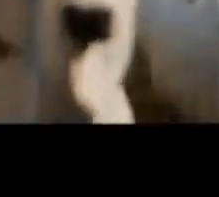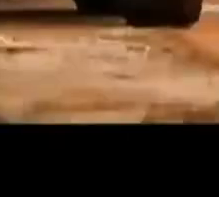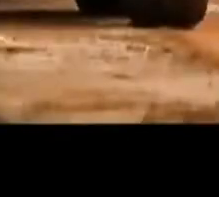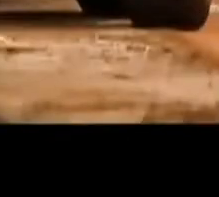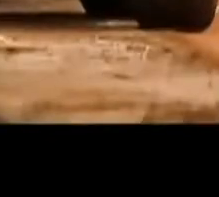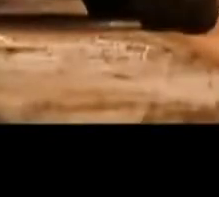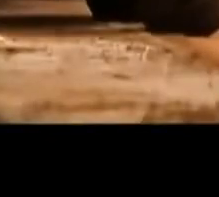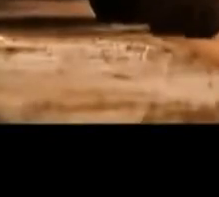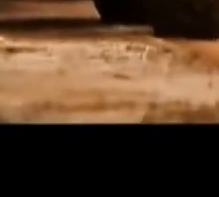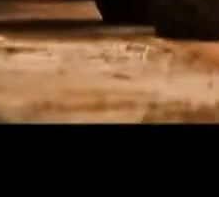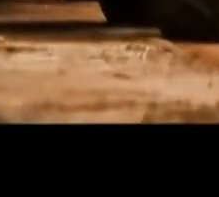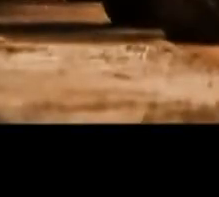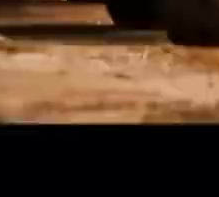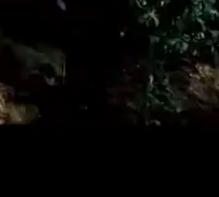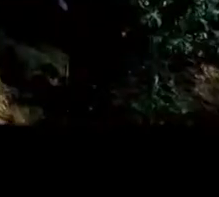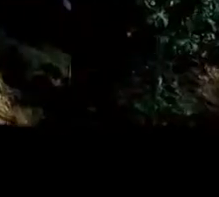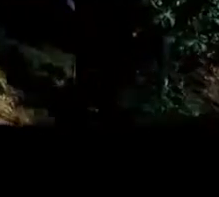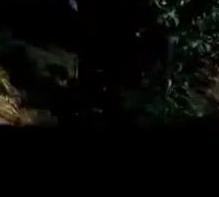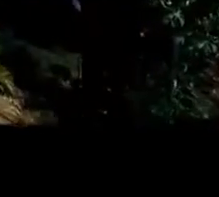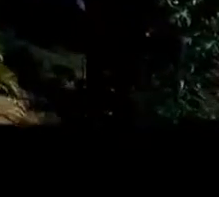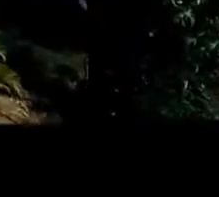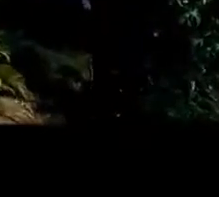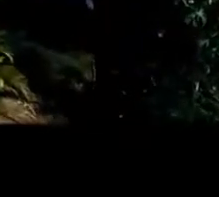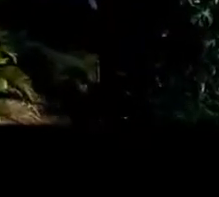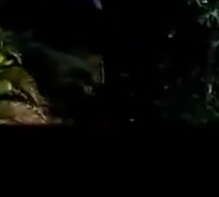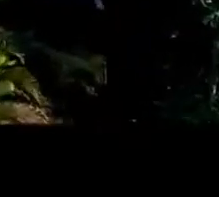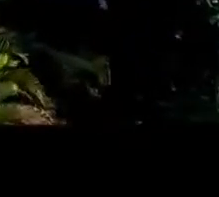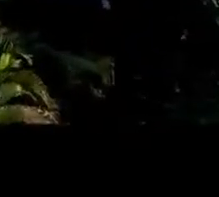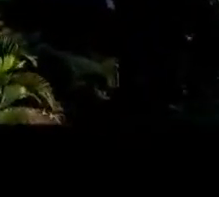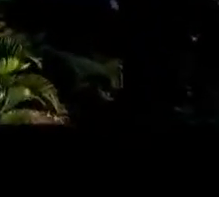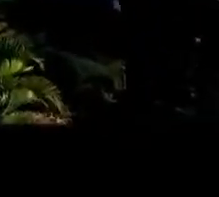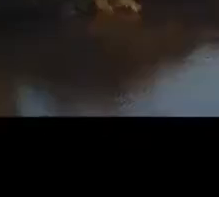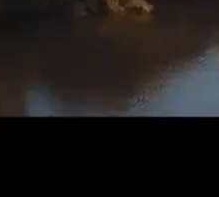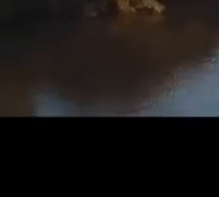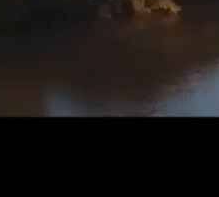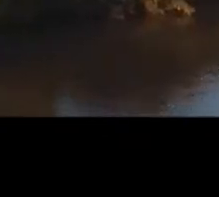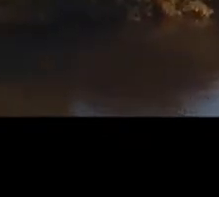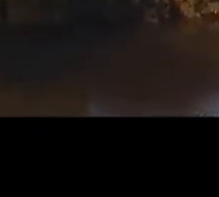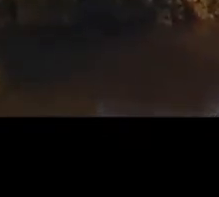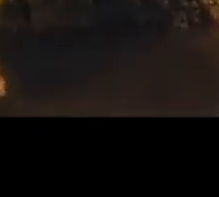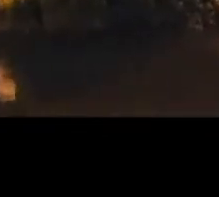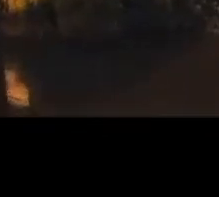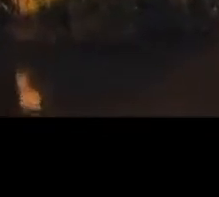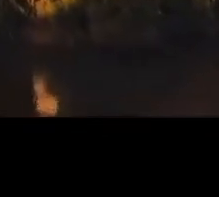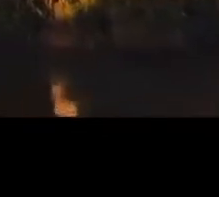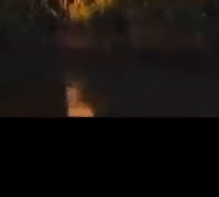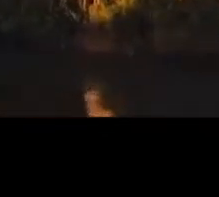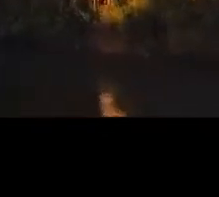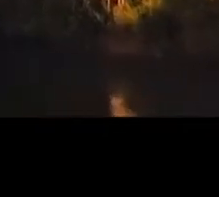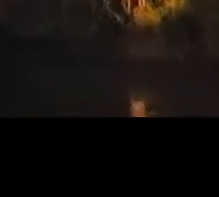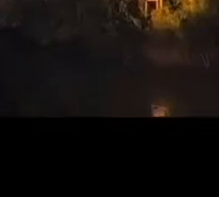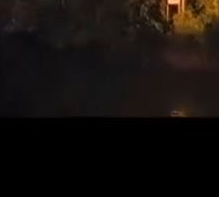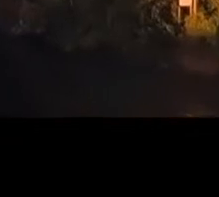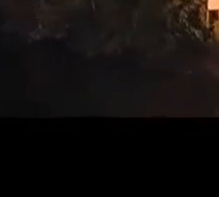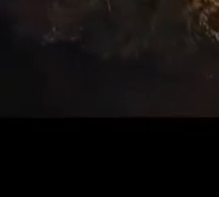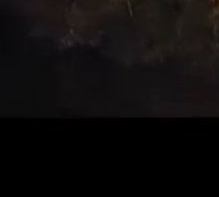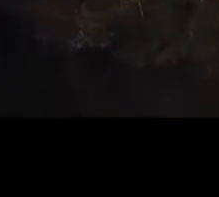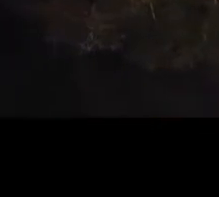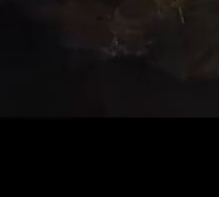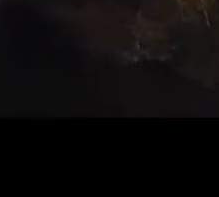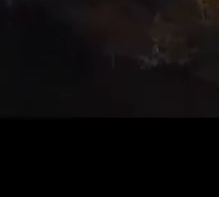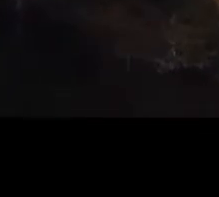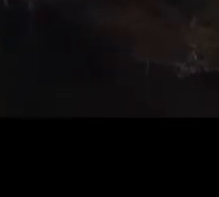teus bravos a glória se expande, de dourados até Corumbá.